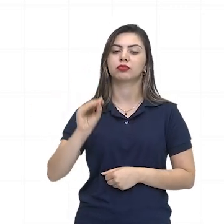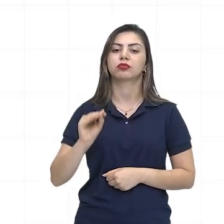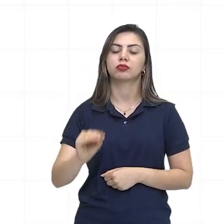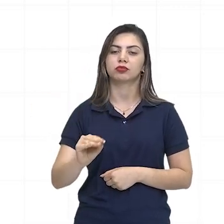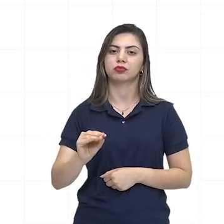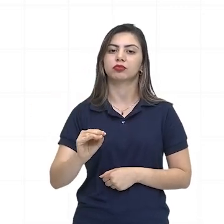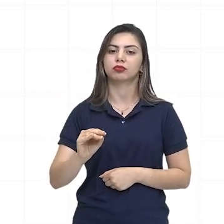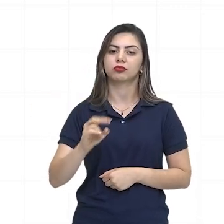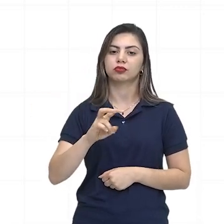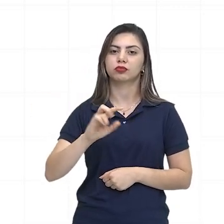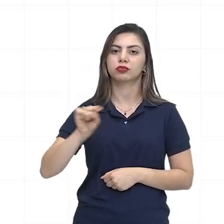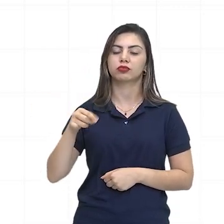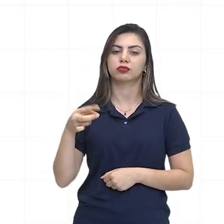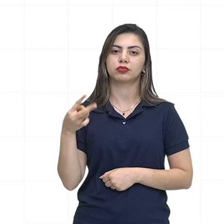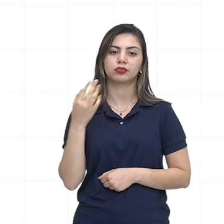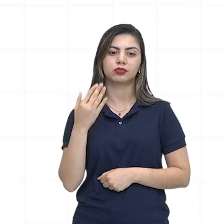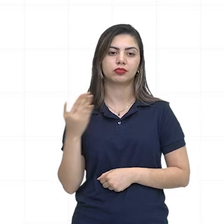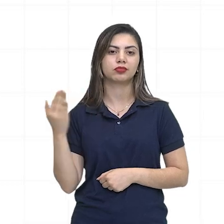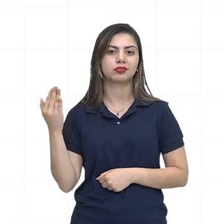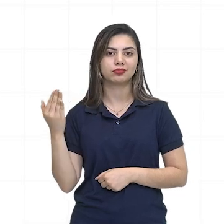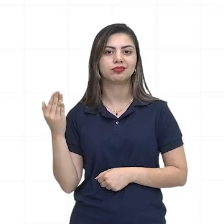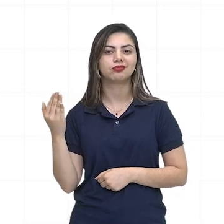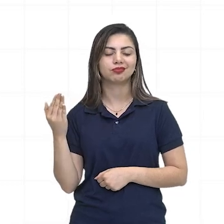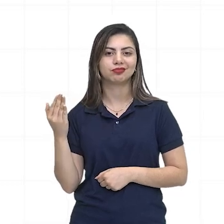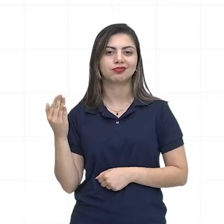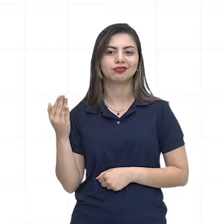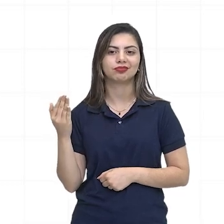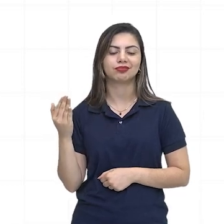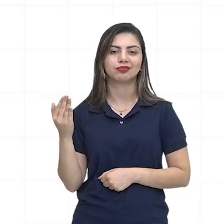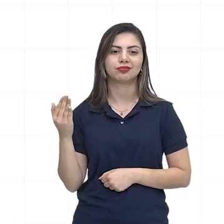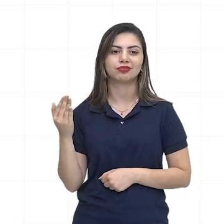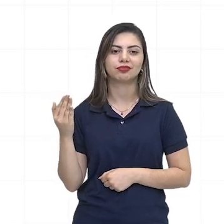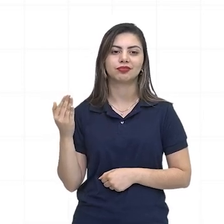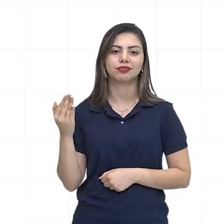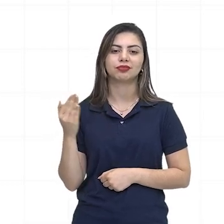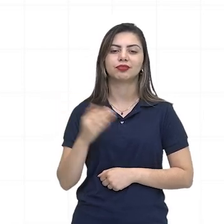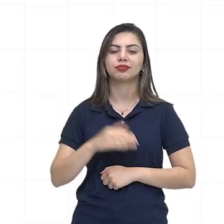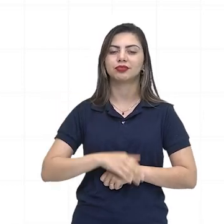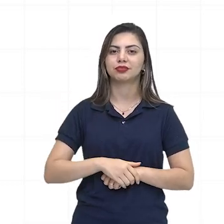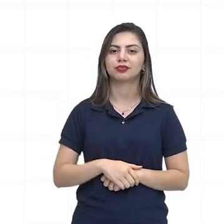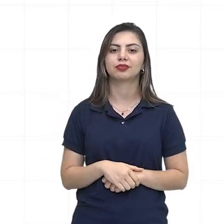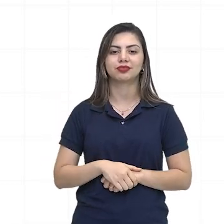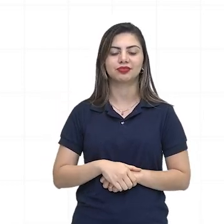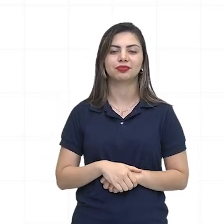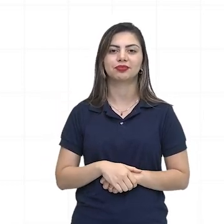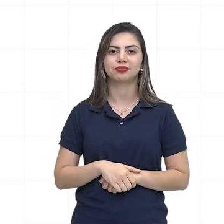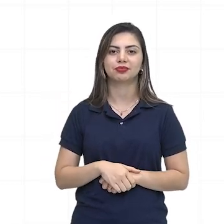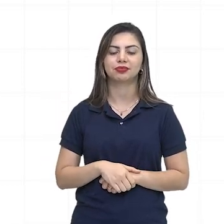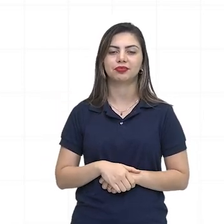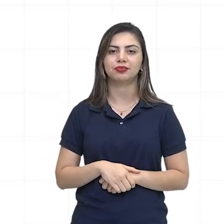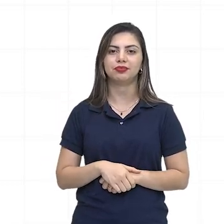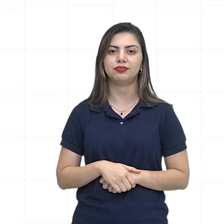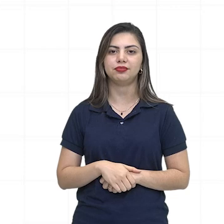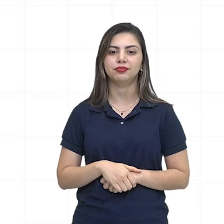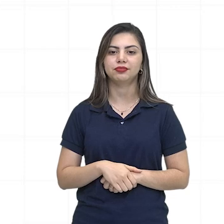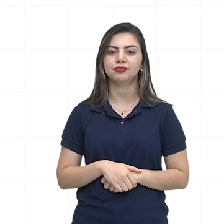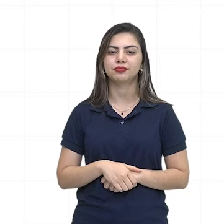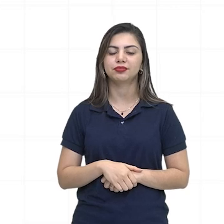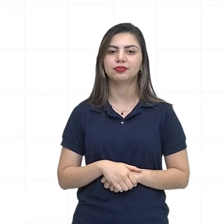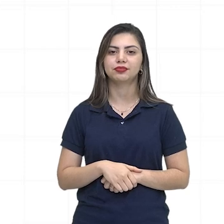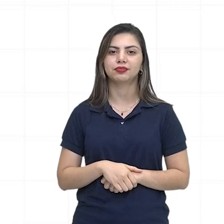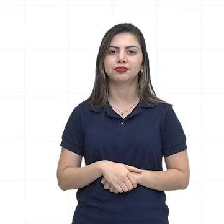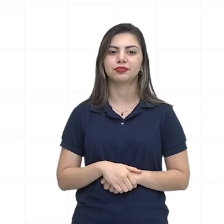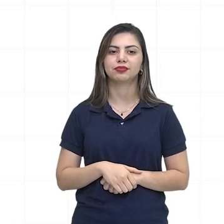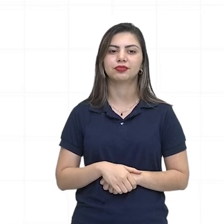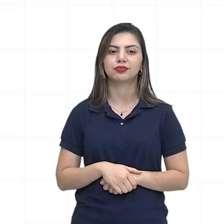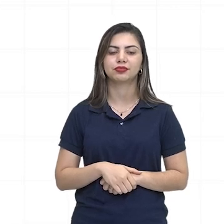também vamos ter uma casa decimal. E olha só quem é. Exatamente o 5,2. Então, tá aqui,